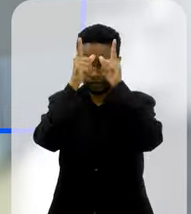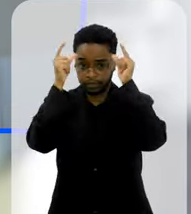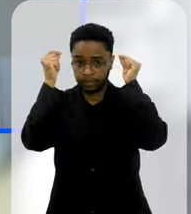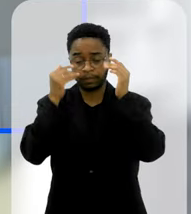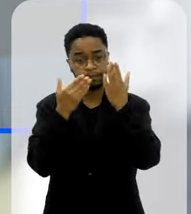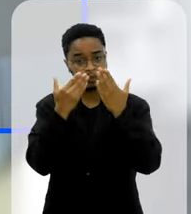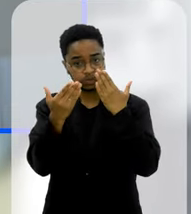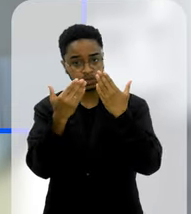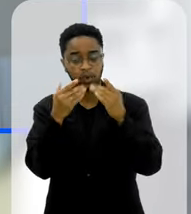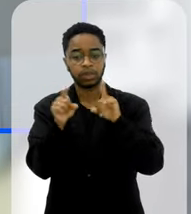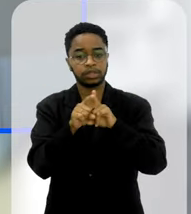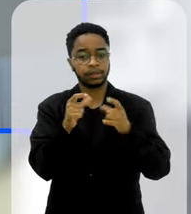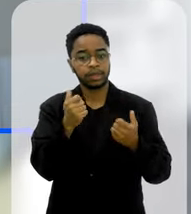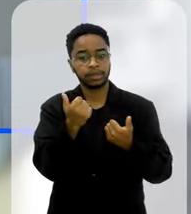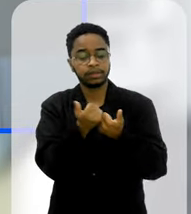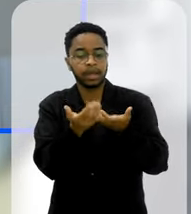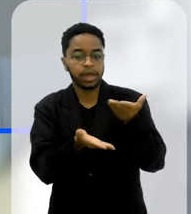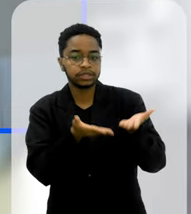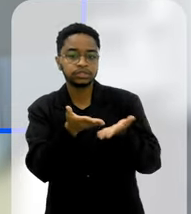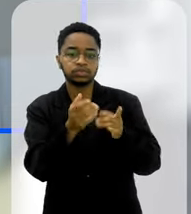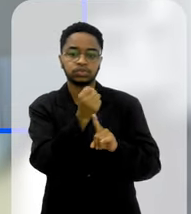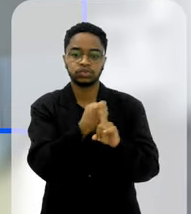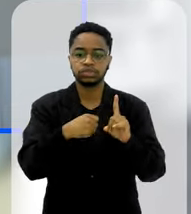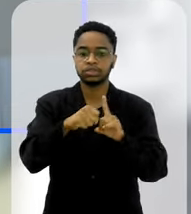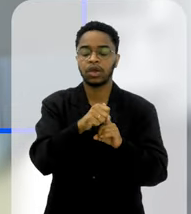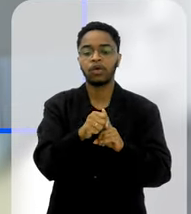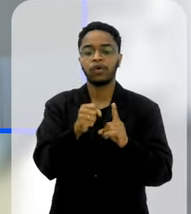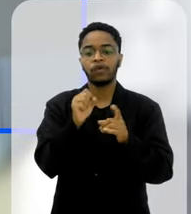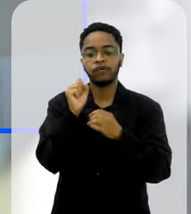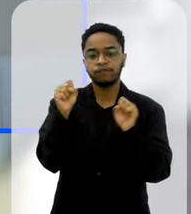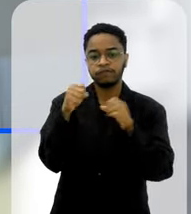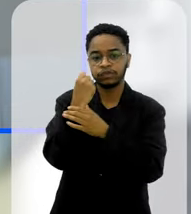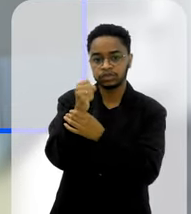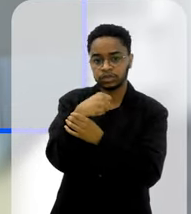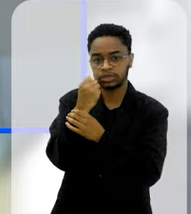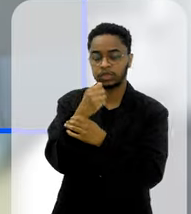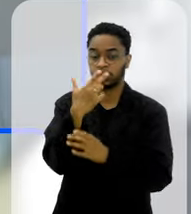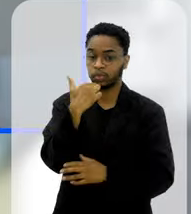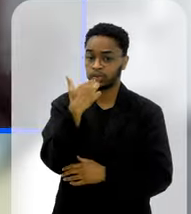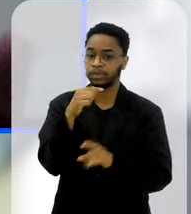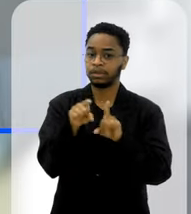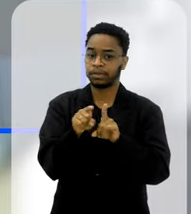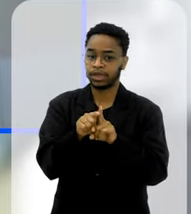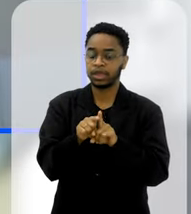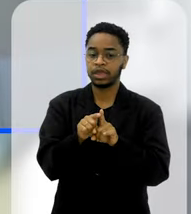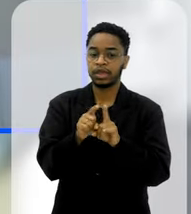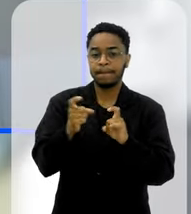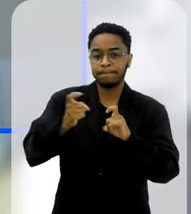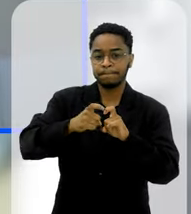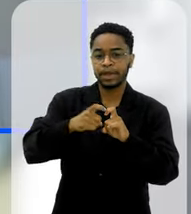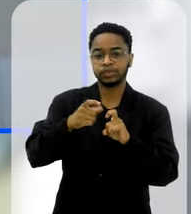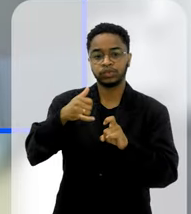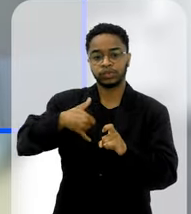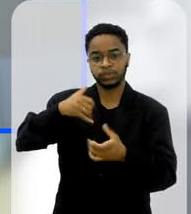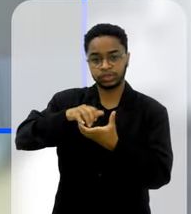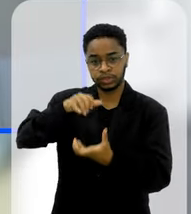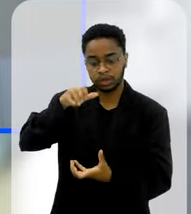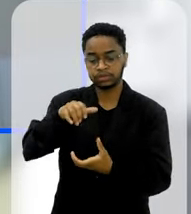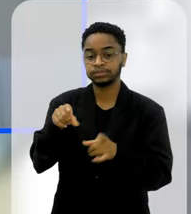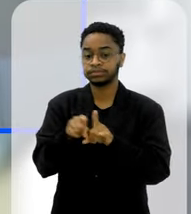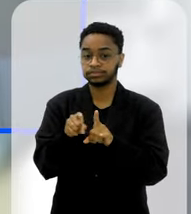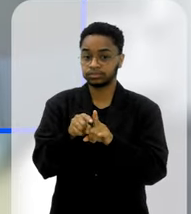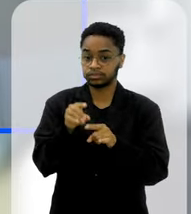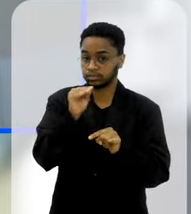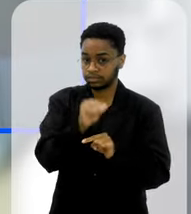médico, enfermeira, psicólogo, assistente social, fisioterapeuta, nutricionista, toda uma equipe, né, de geriatria e